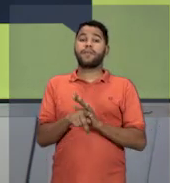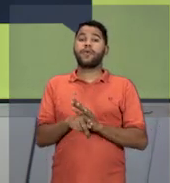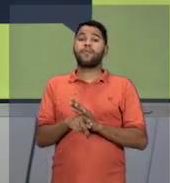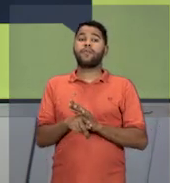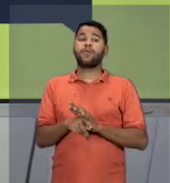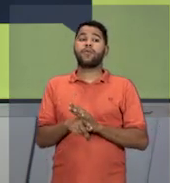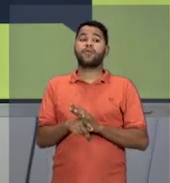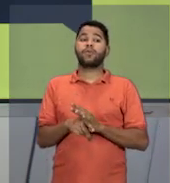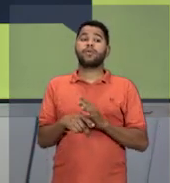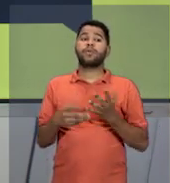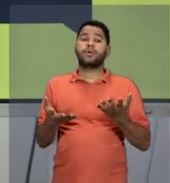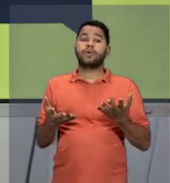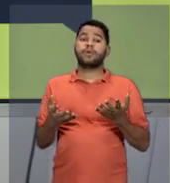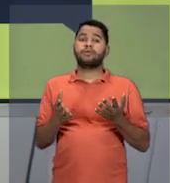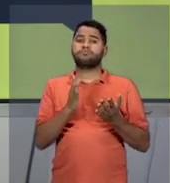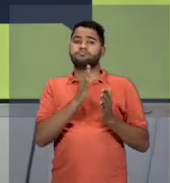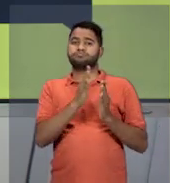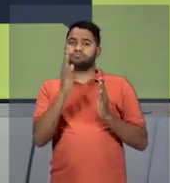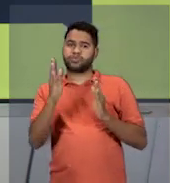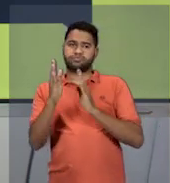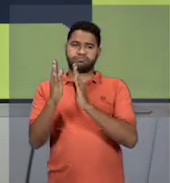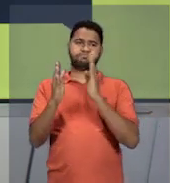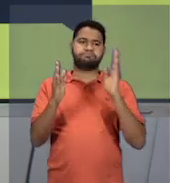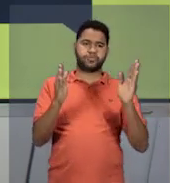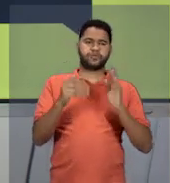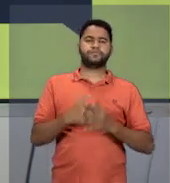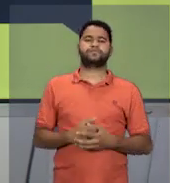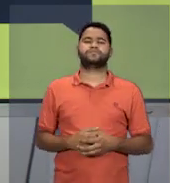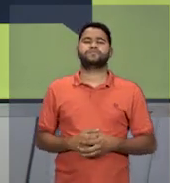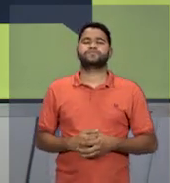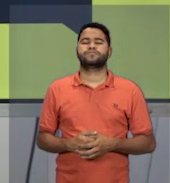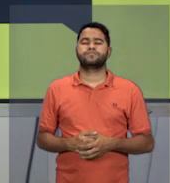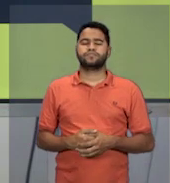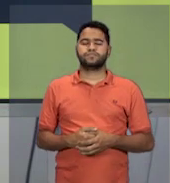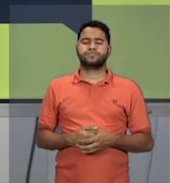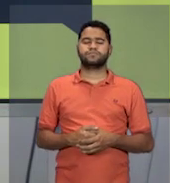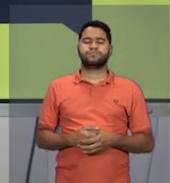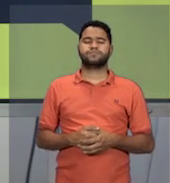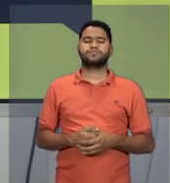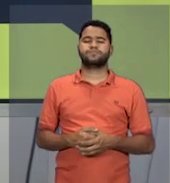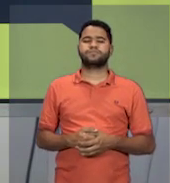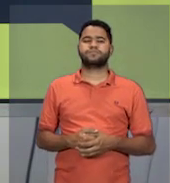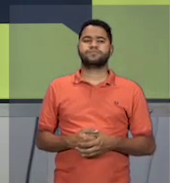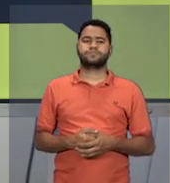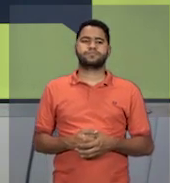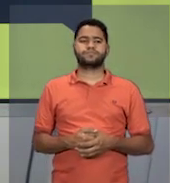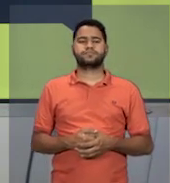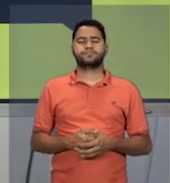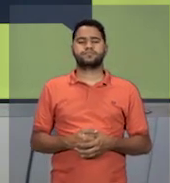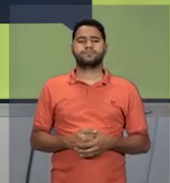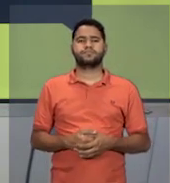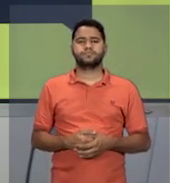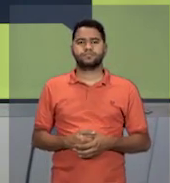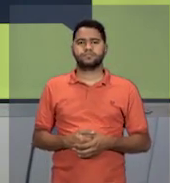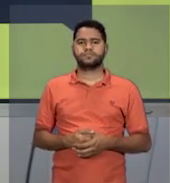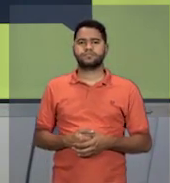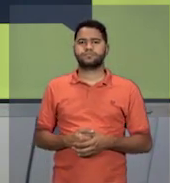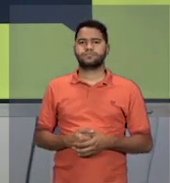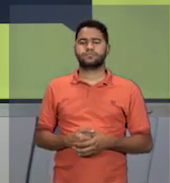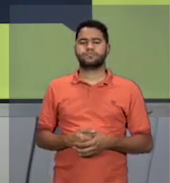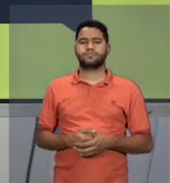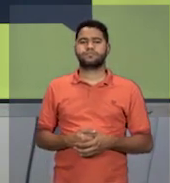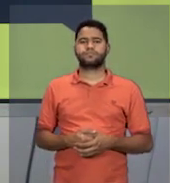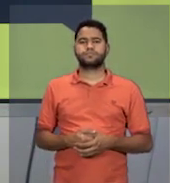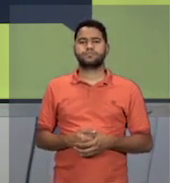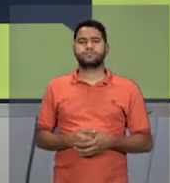dessas conquistas ficaria com a Espanha e o lado oriental desse território ficaria com